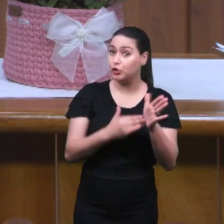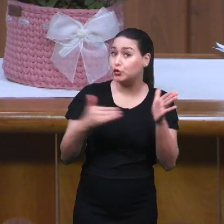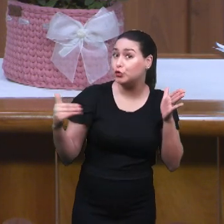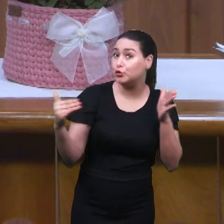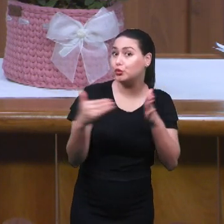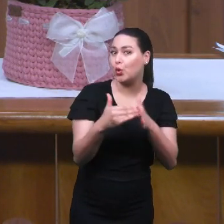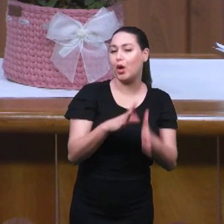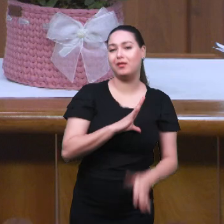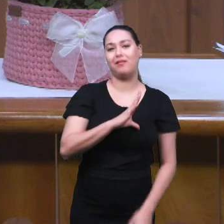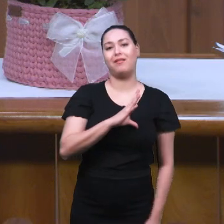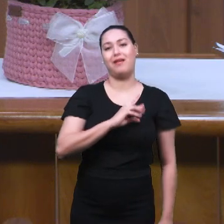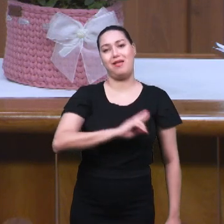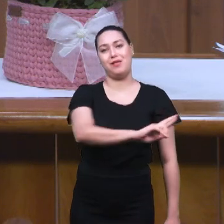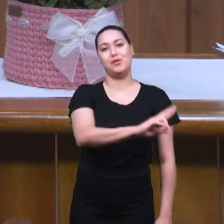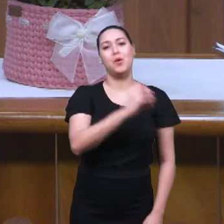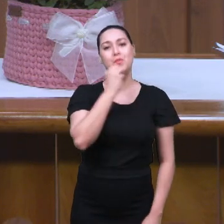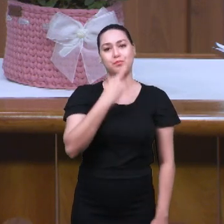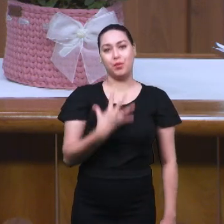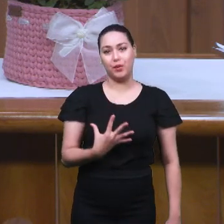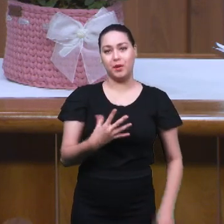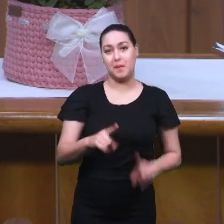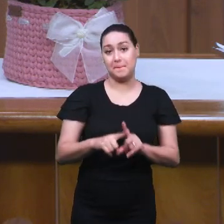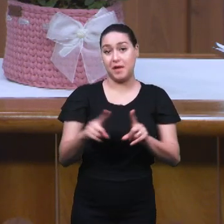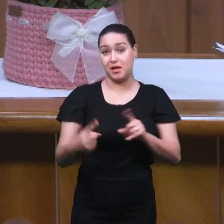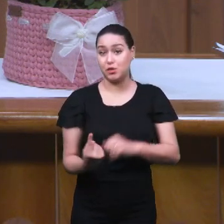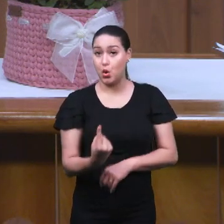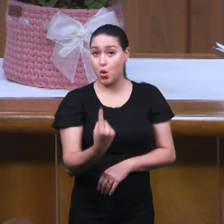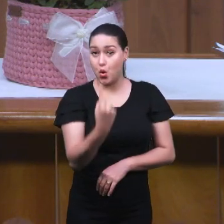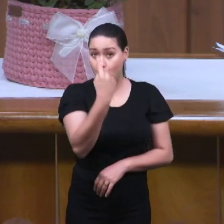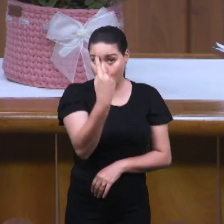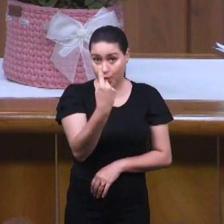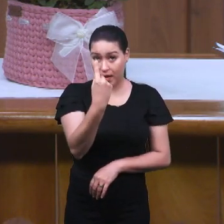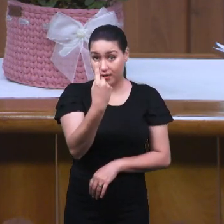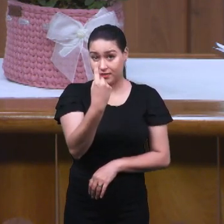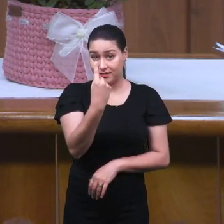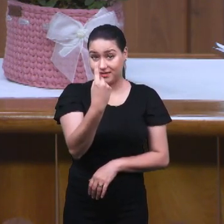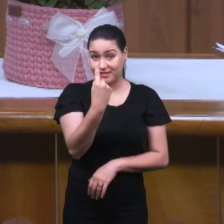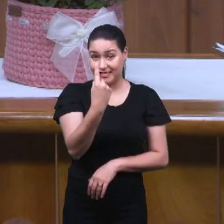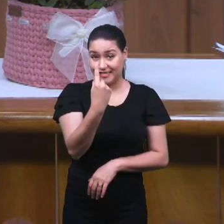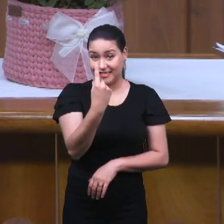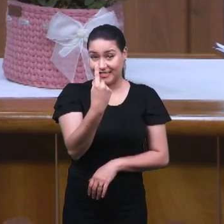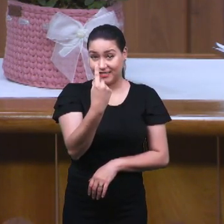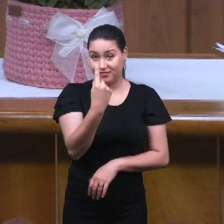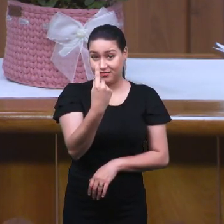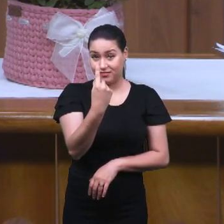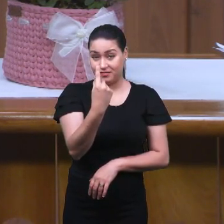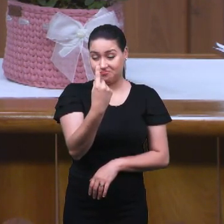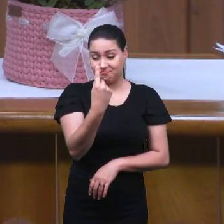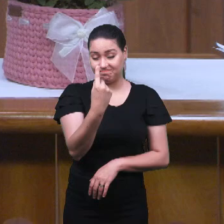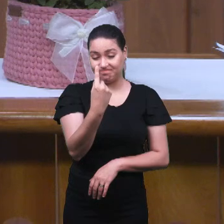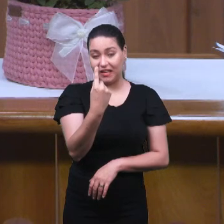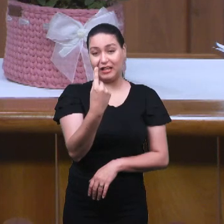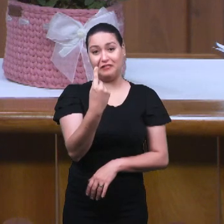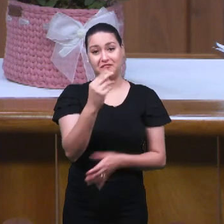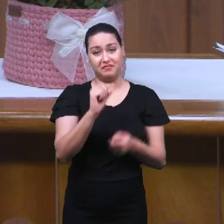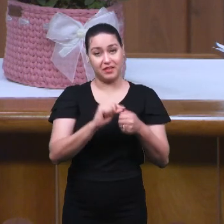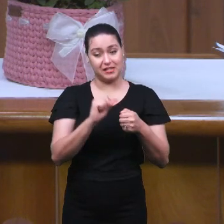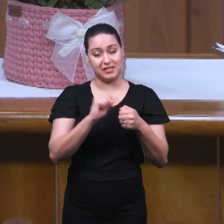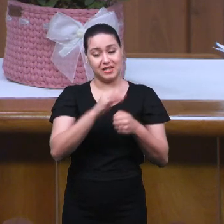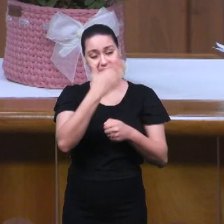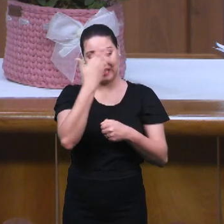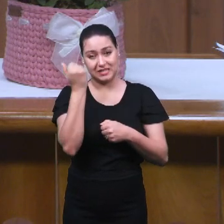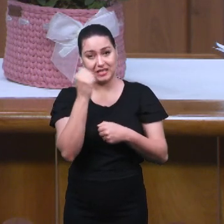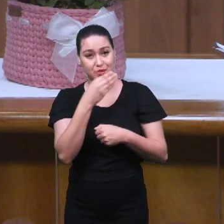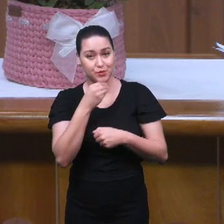é boa. Mas existe uma que faz que o homem se esqueça do Salvador. E isso não pode